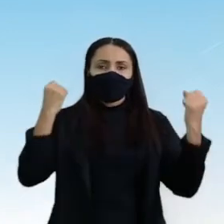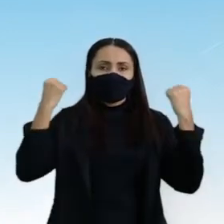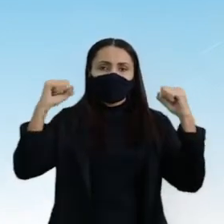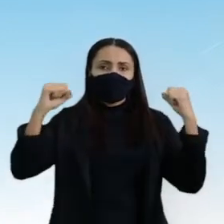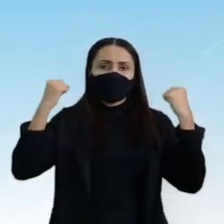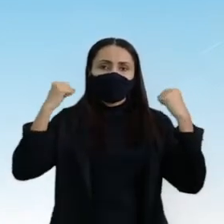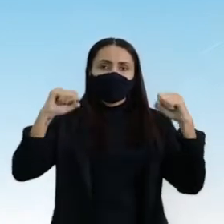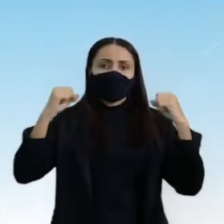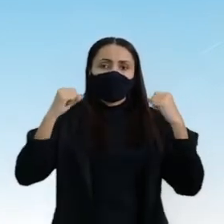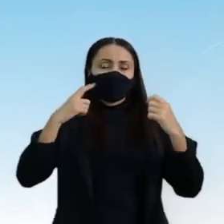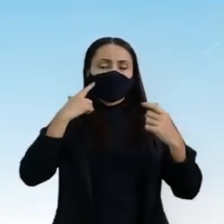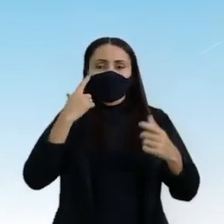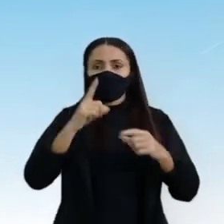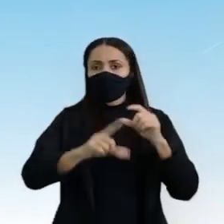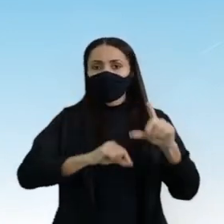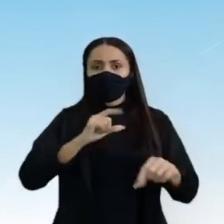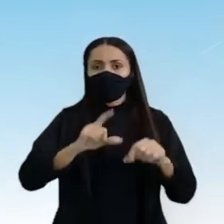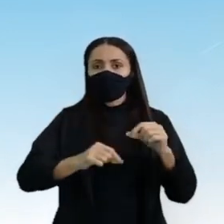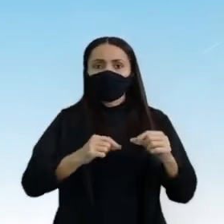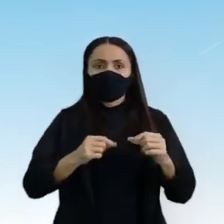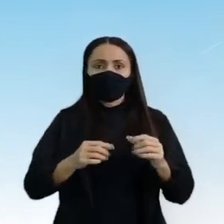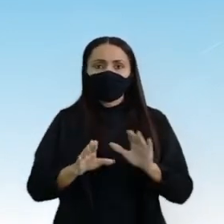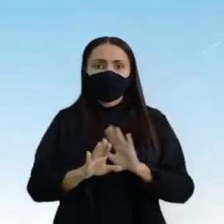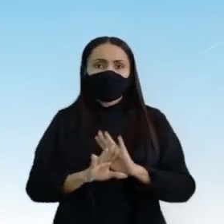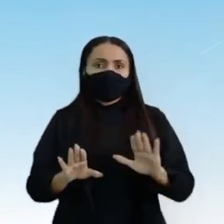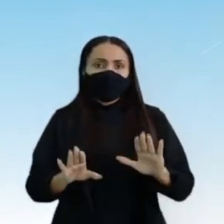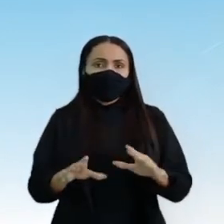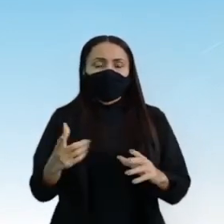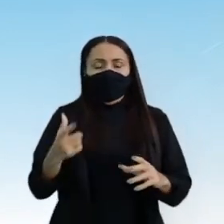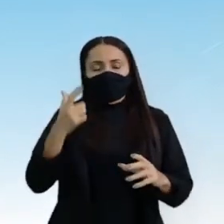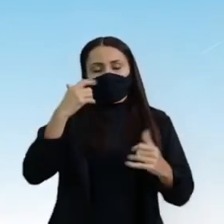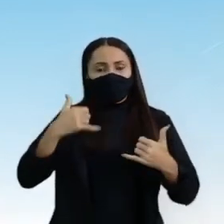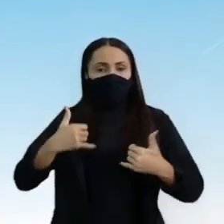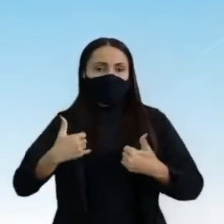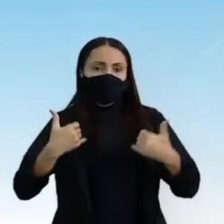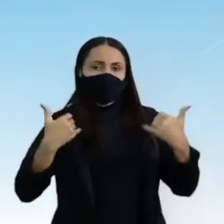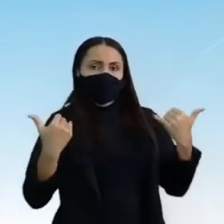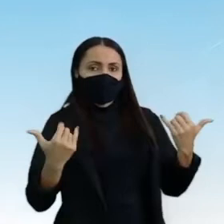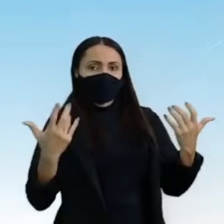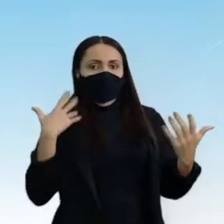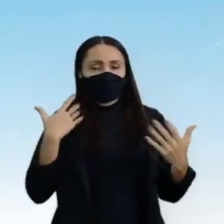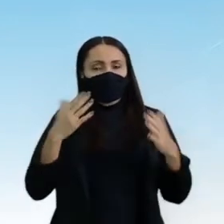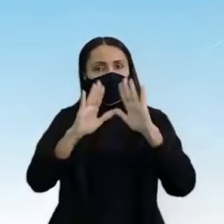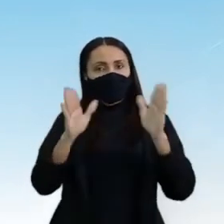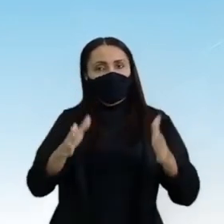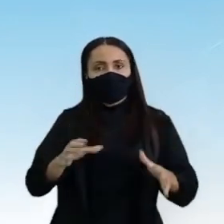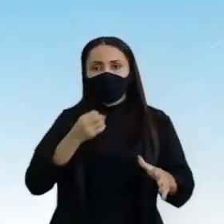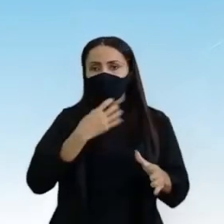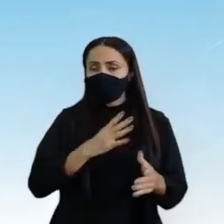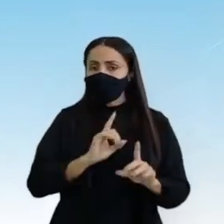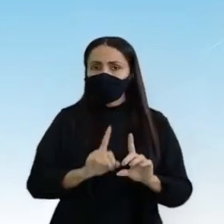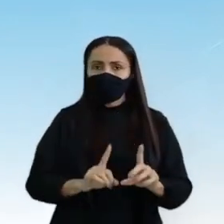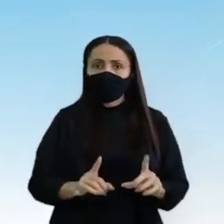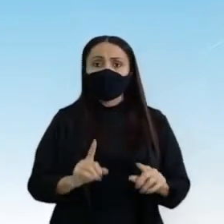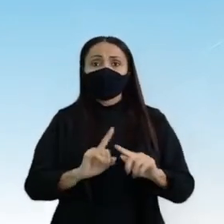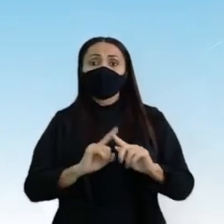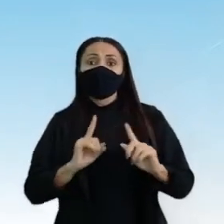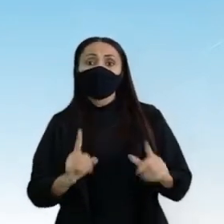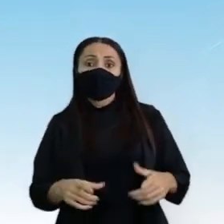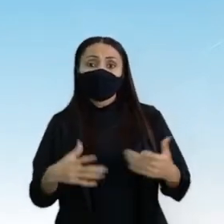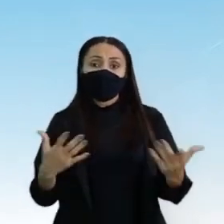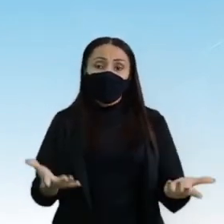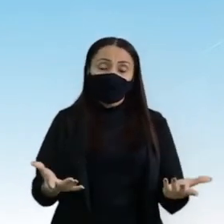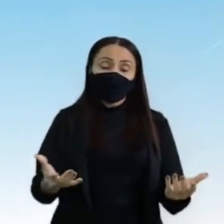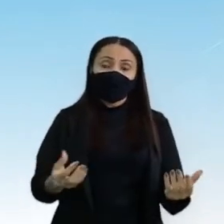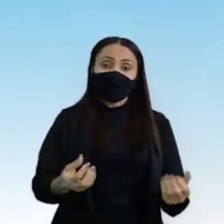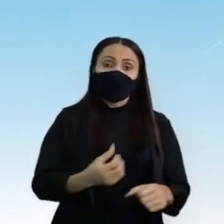é uma questão de escolha, é uma questão de vaidade ou de ter o corpo bonito, mas a atividade em si é uma questão de